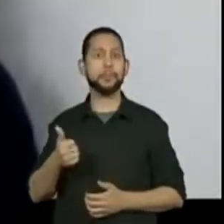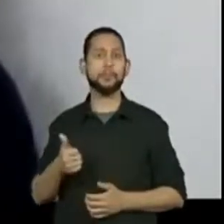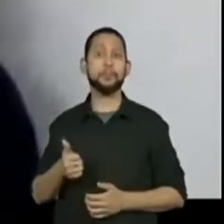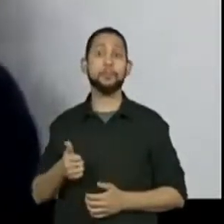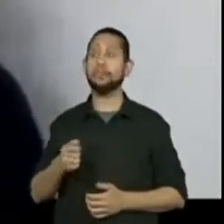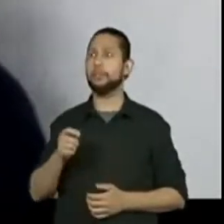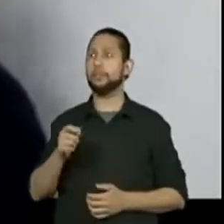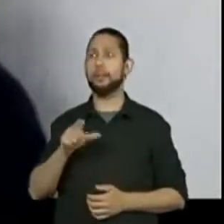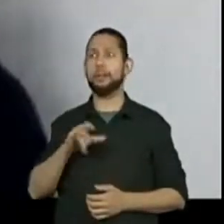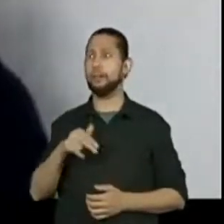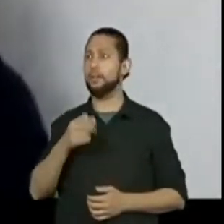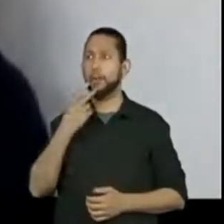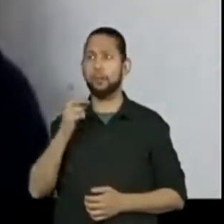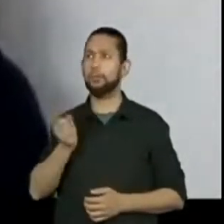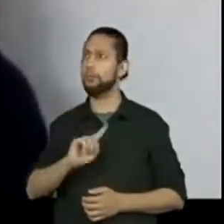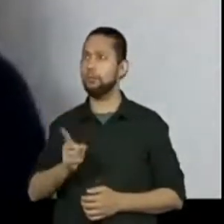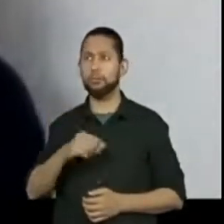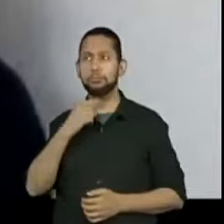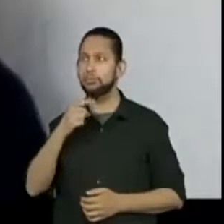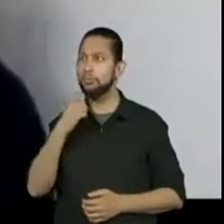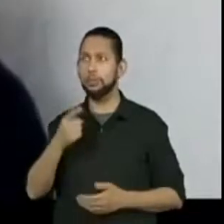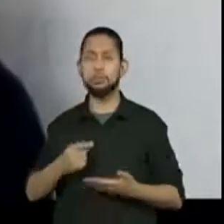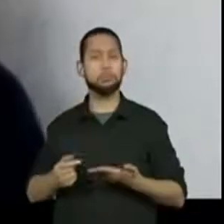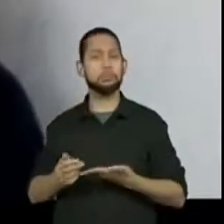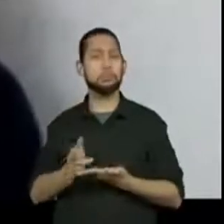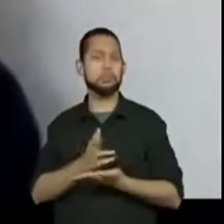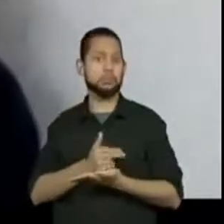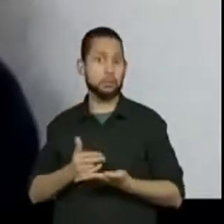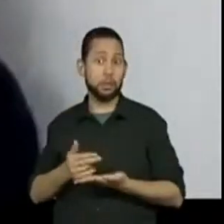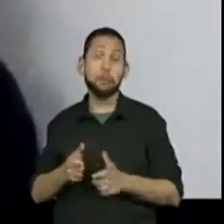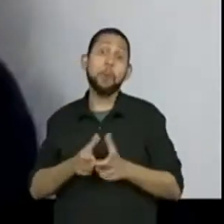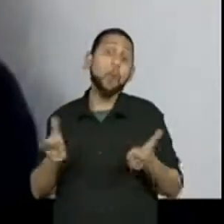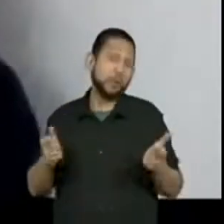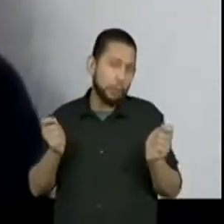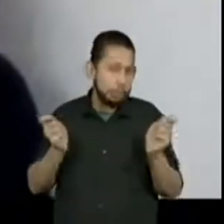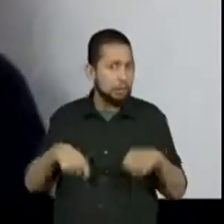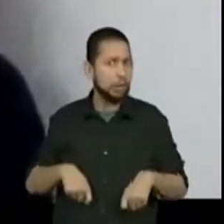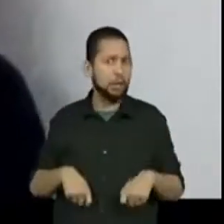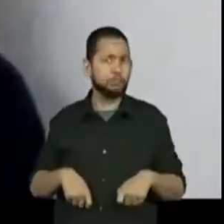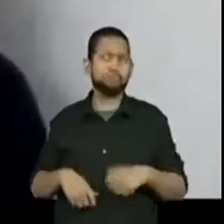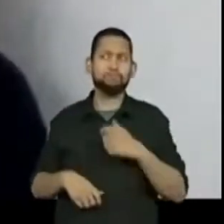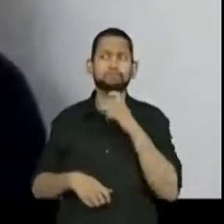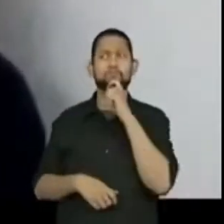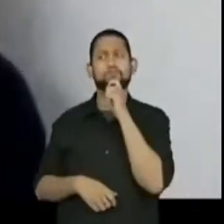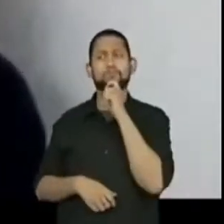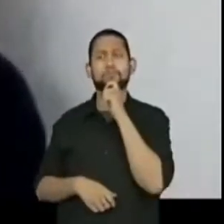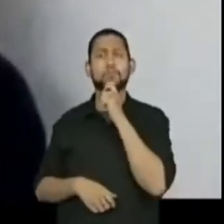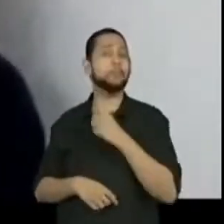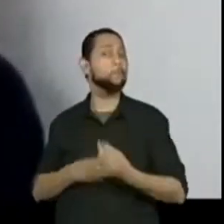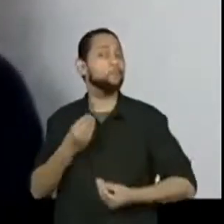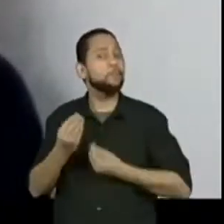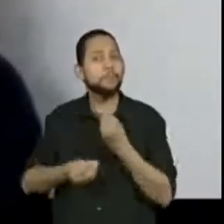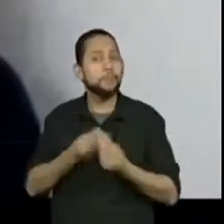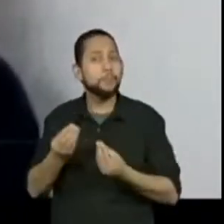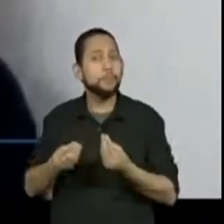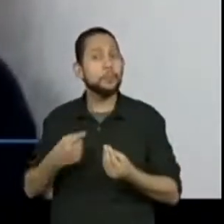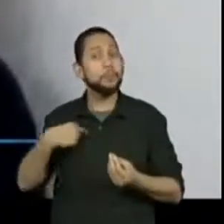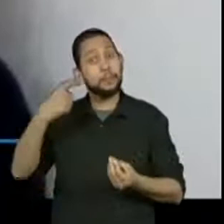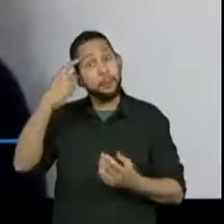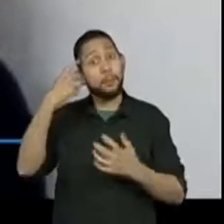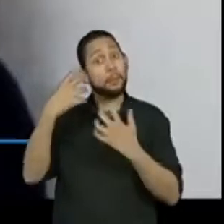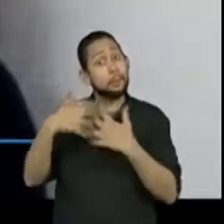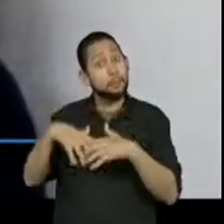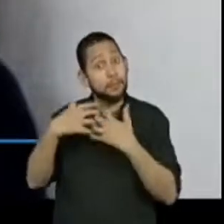A Aline diz que não dá para desenhar e a maioria das crianças estão dizendo que dá para desenhar. Mas é preciso pensar